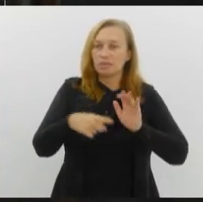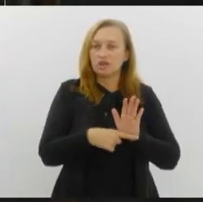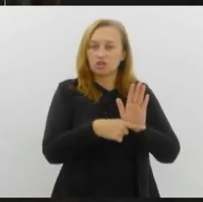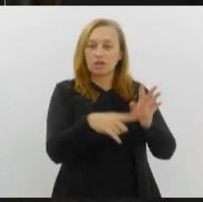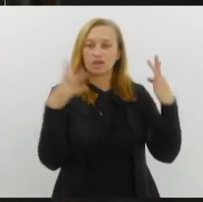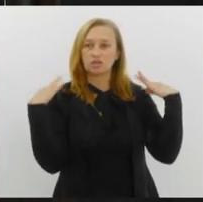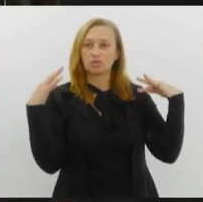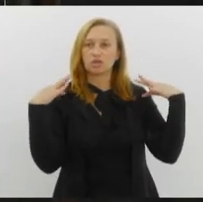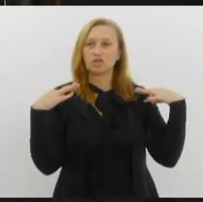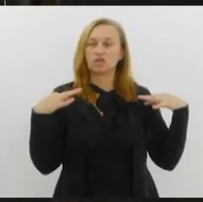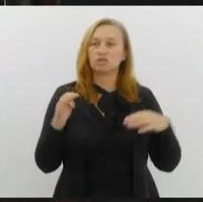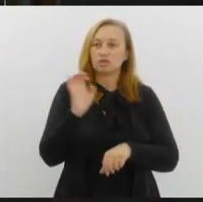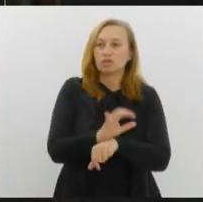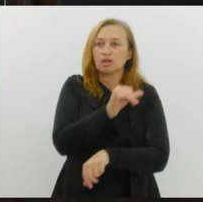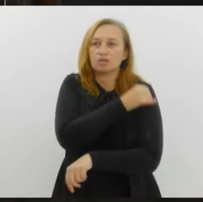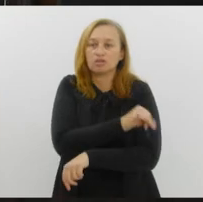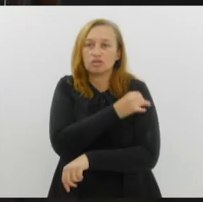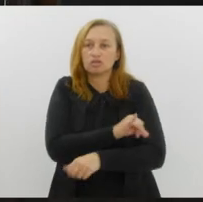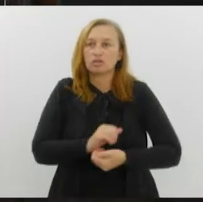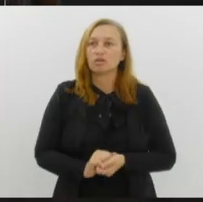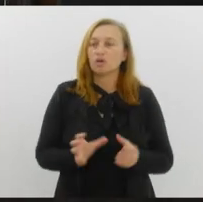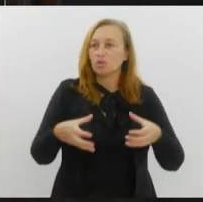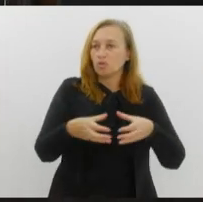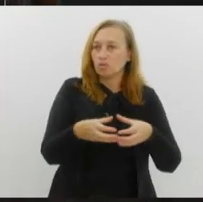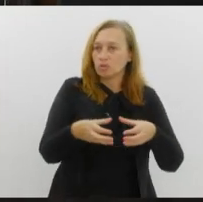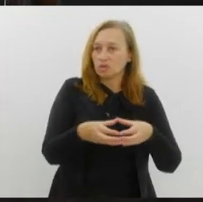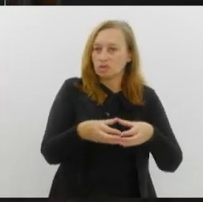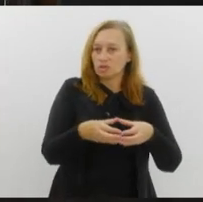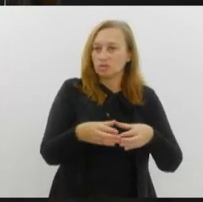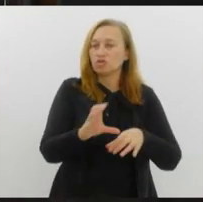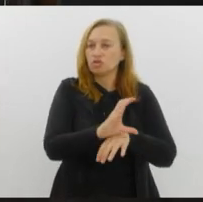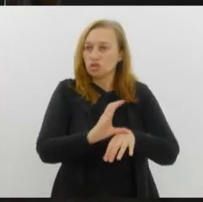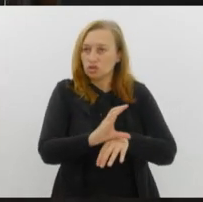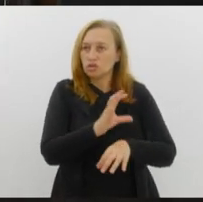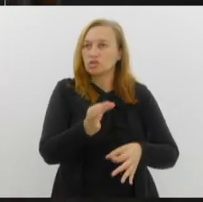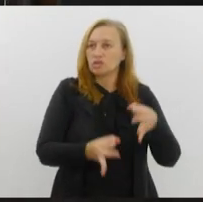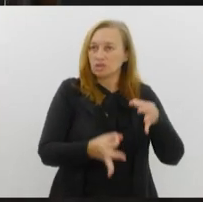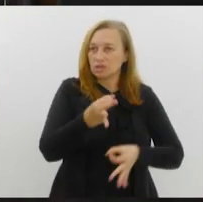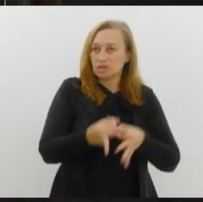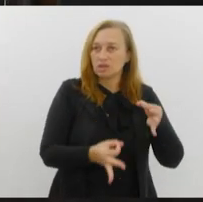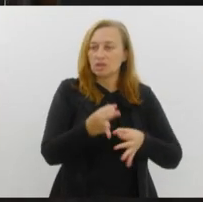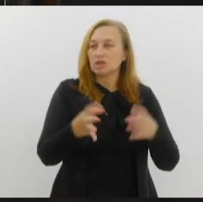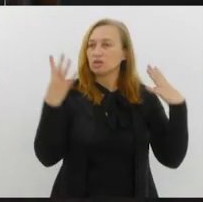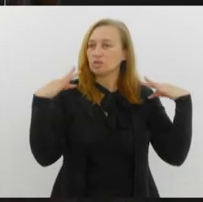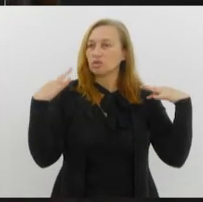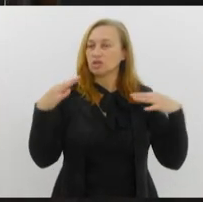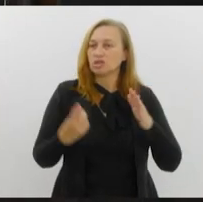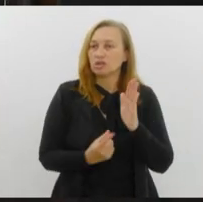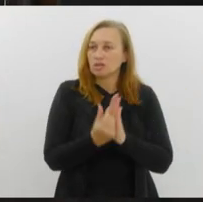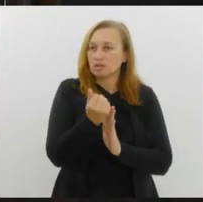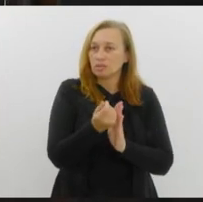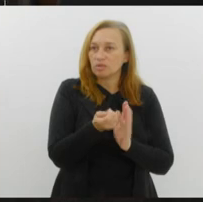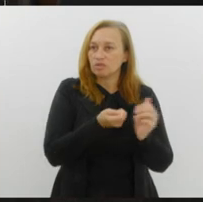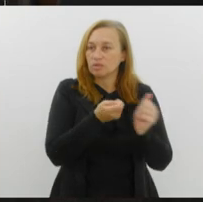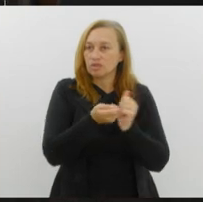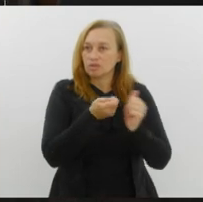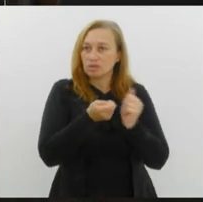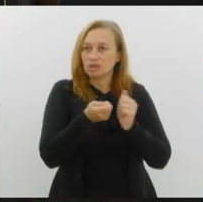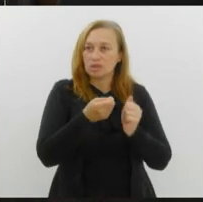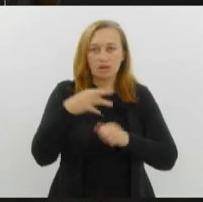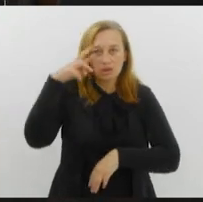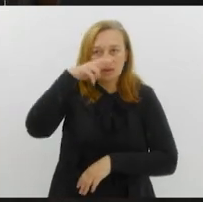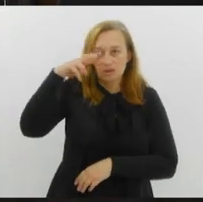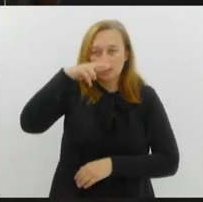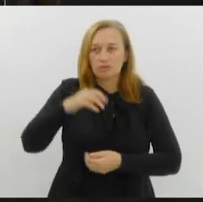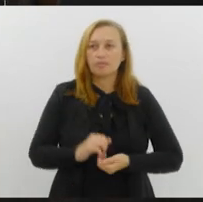vista do Estado do Rio de Janeiro, pendente de parecer das comissões Constituição e Justiça, Turismo, Orçamento, Finanças, Fiscalização